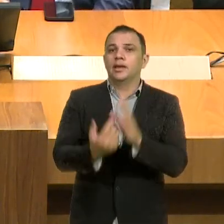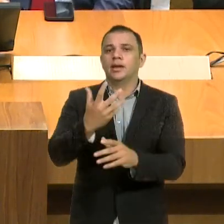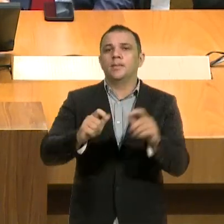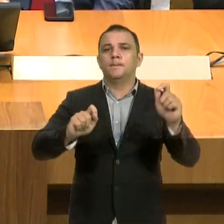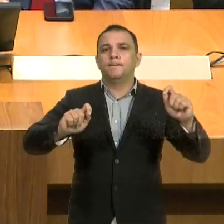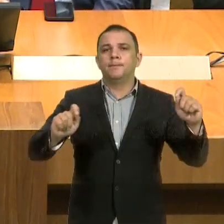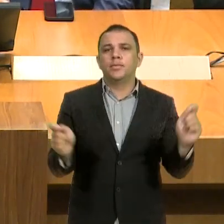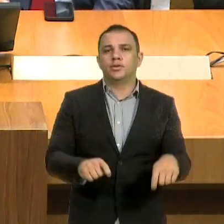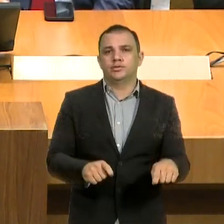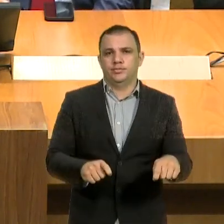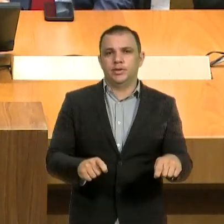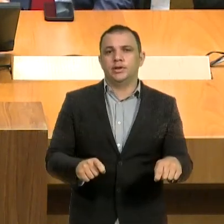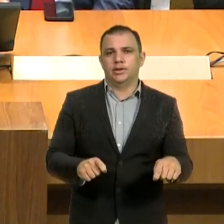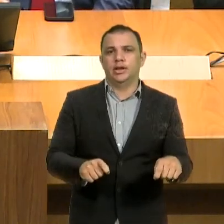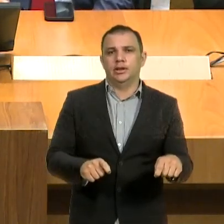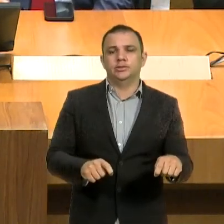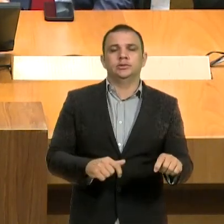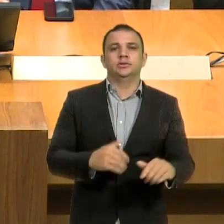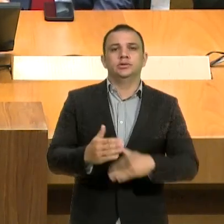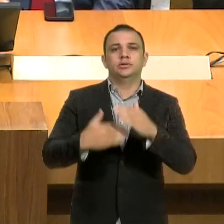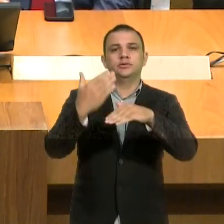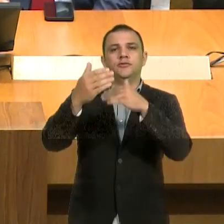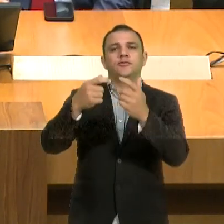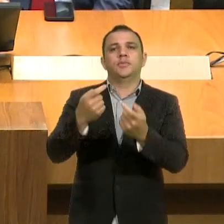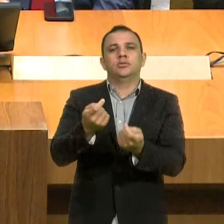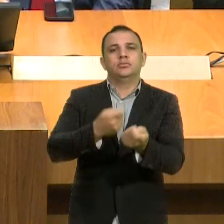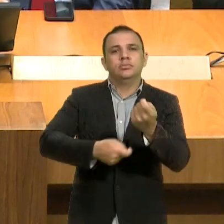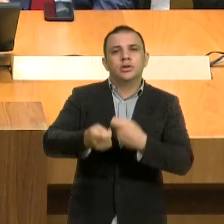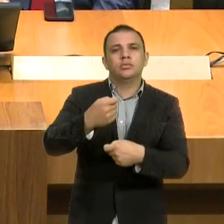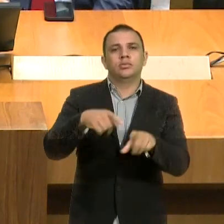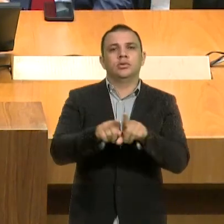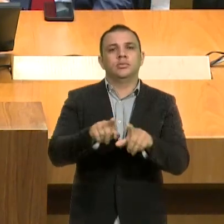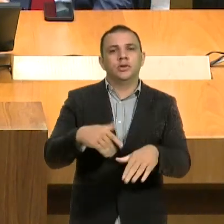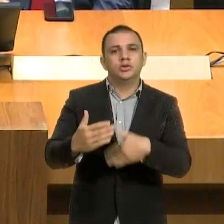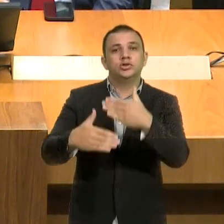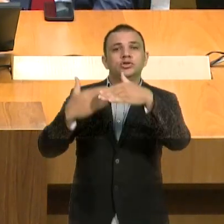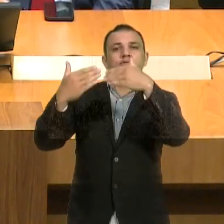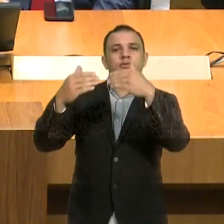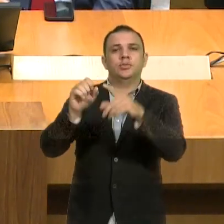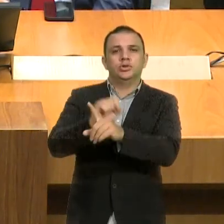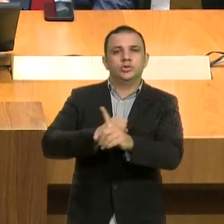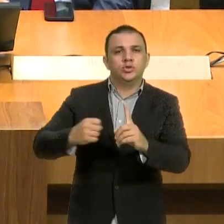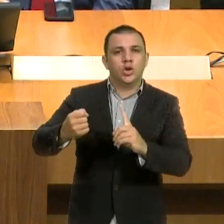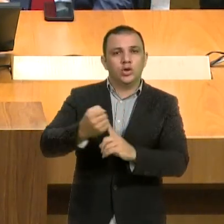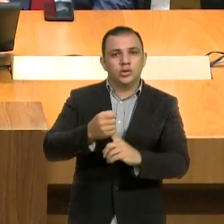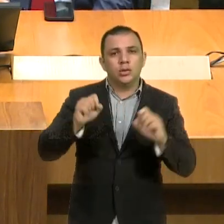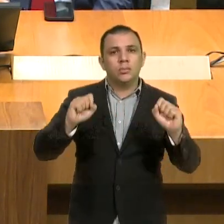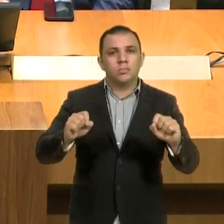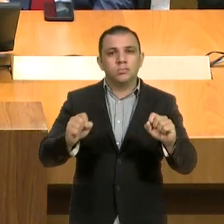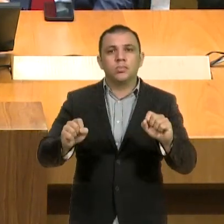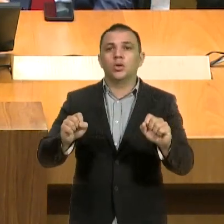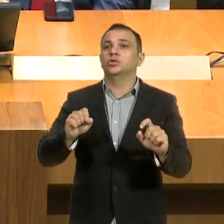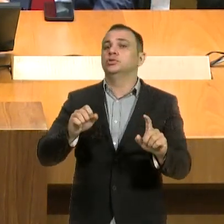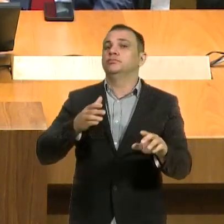que o desenvolvimento econômico e social chegue a todos os cantos do nosso estado.